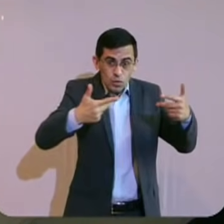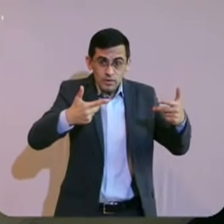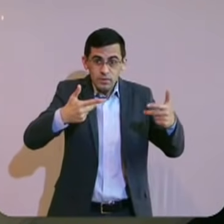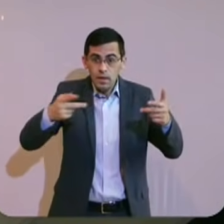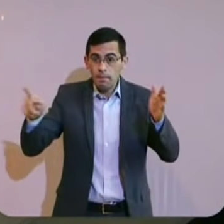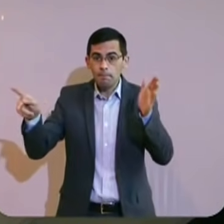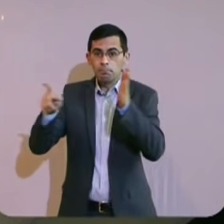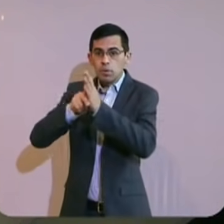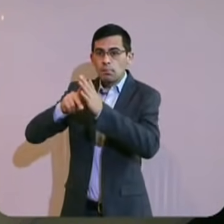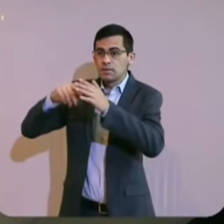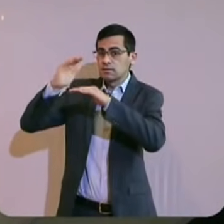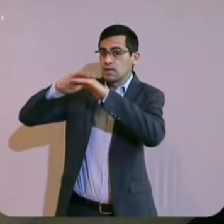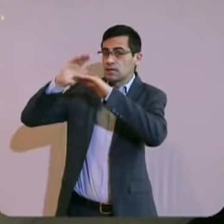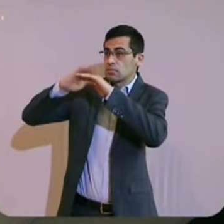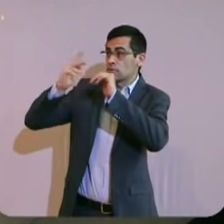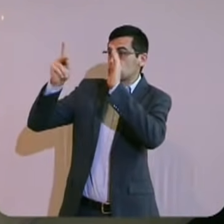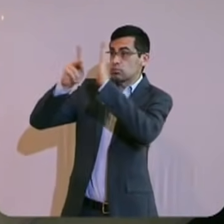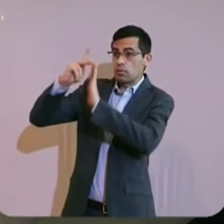de Deus.